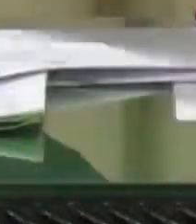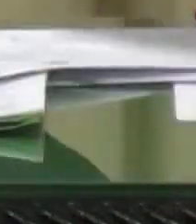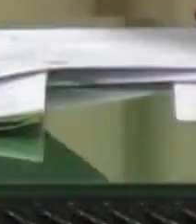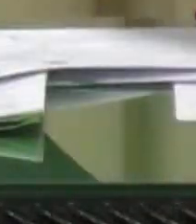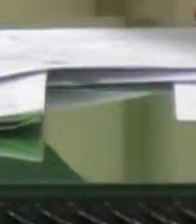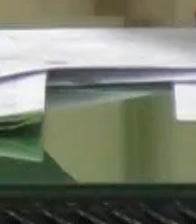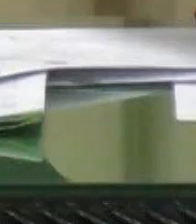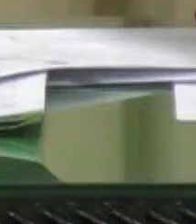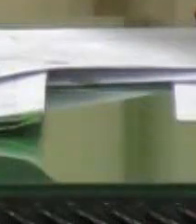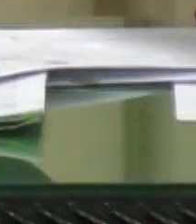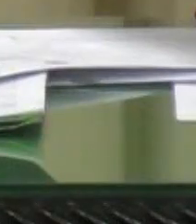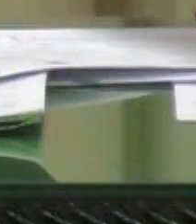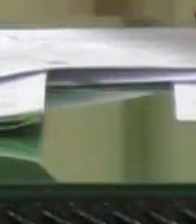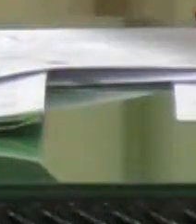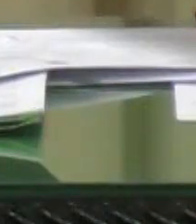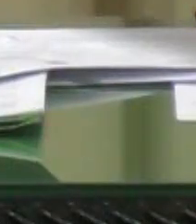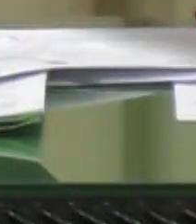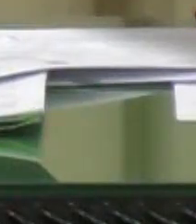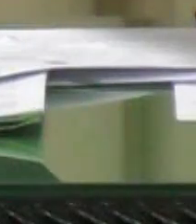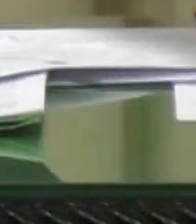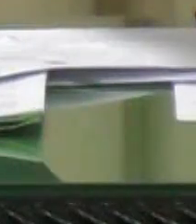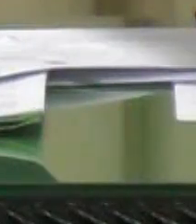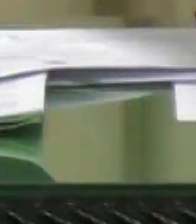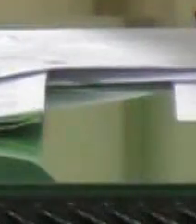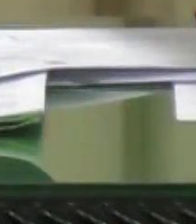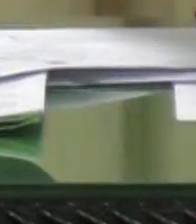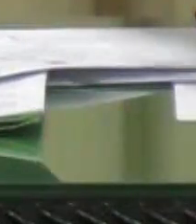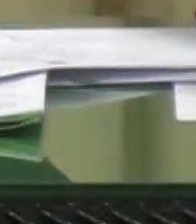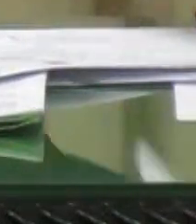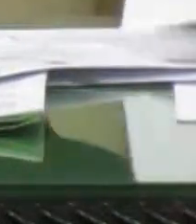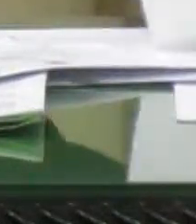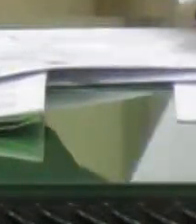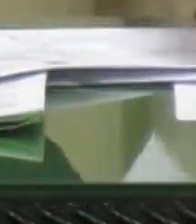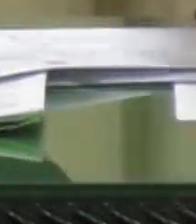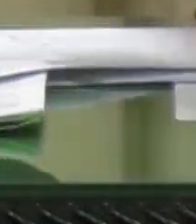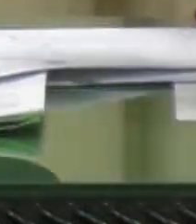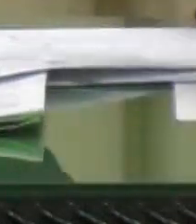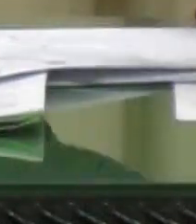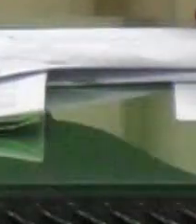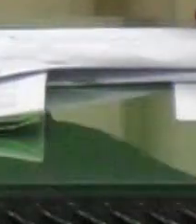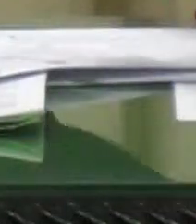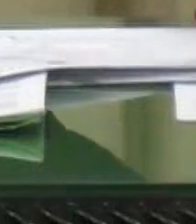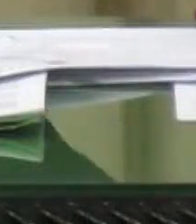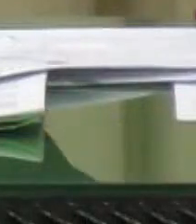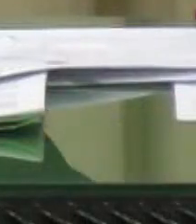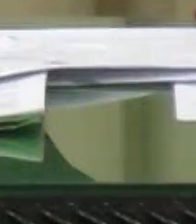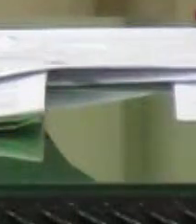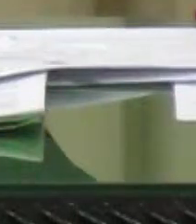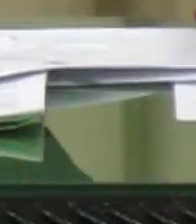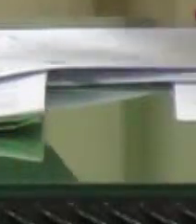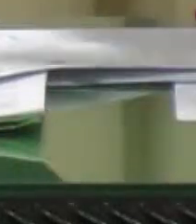Oficial a convocação no dia 12. Por via de consequência, no mesmo dia 11,